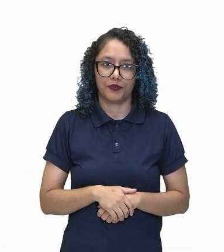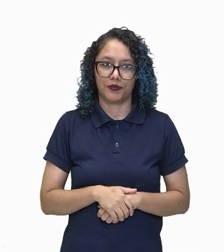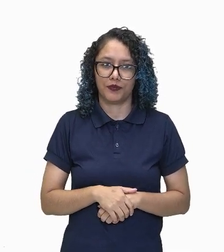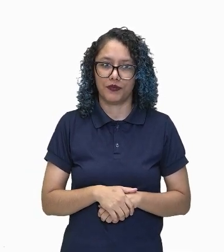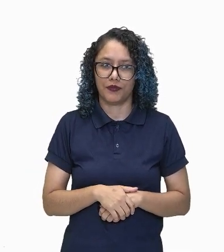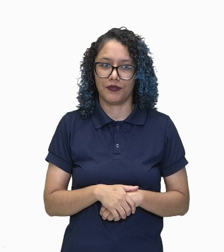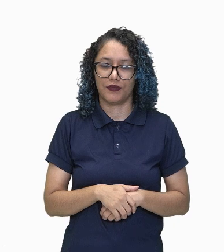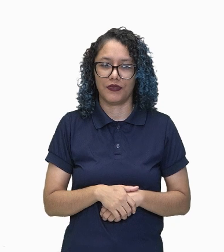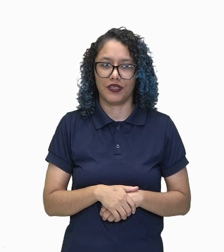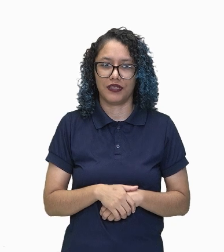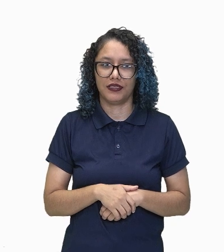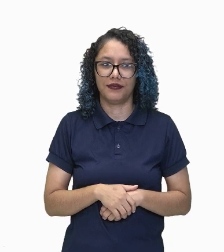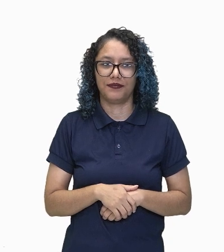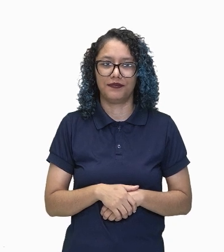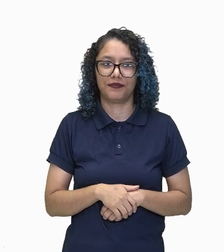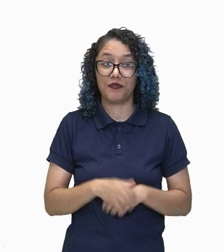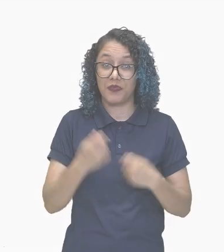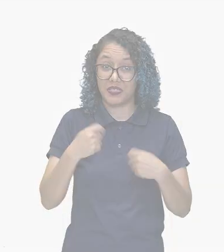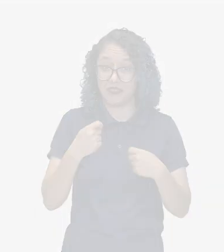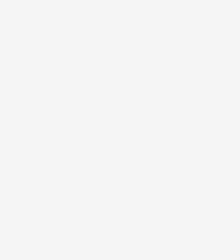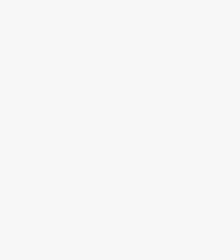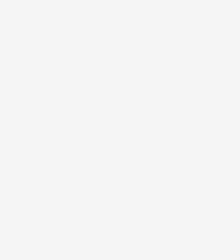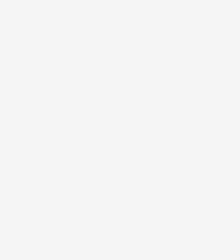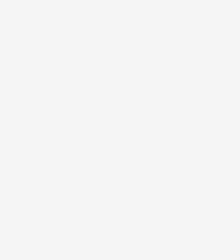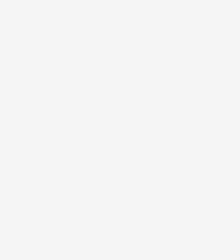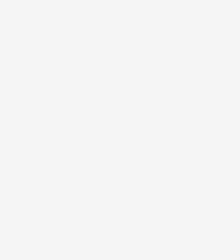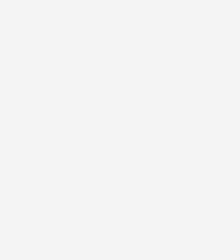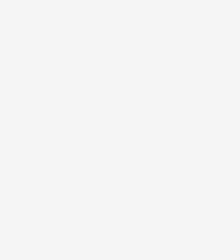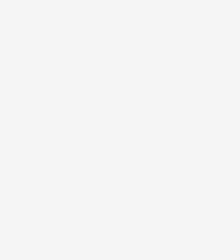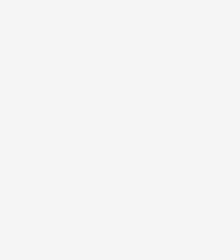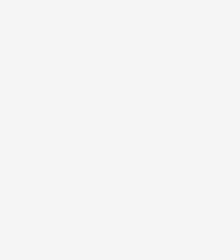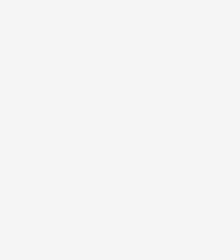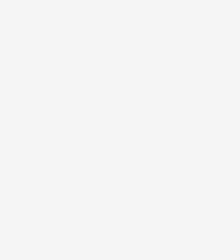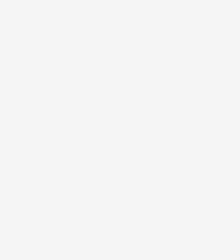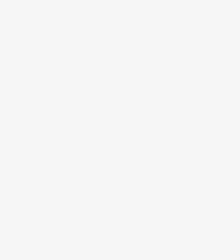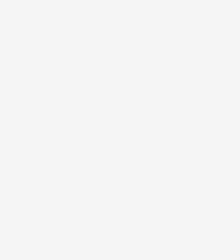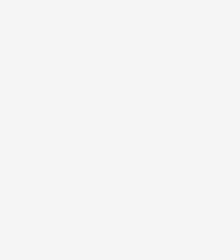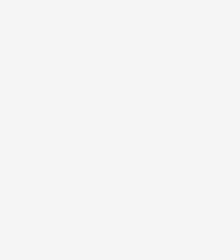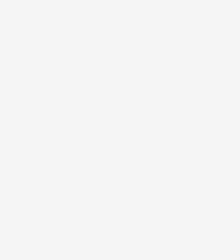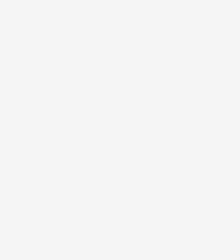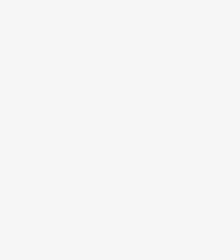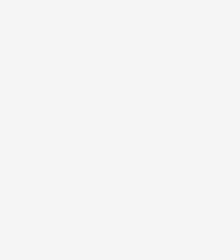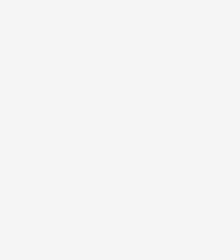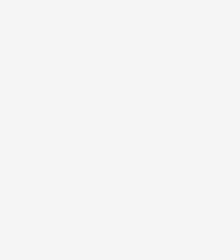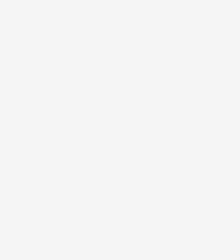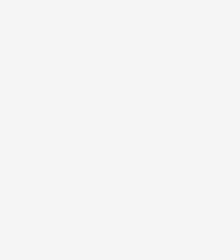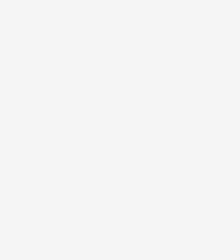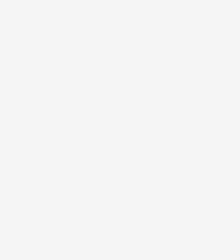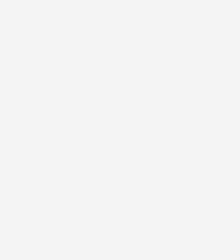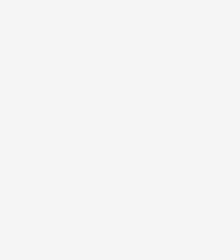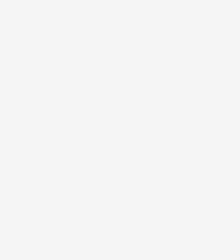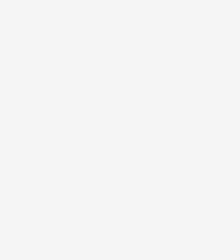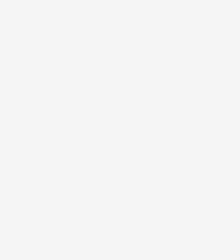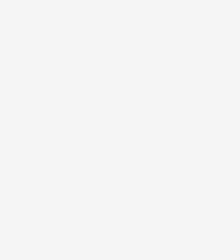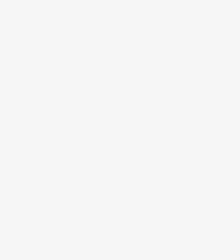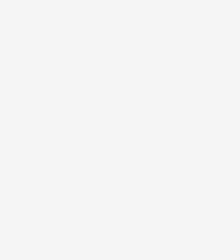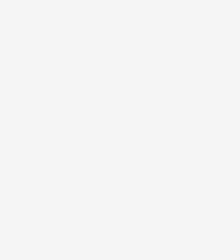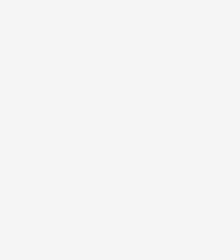determinada renda para você poder votar. Então, a grande maioria da população